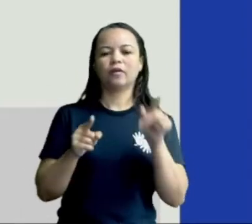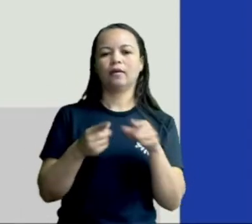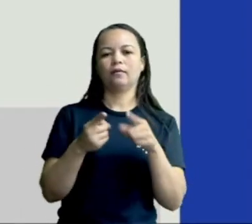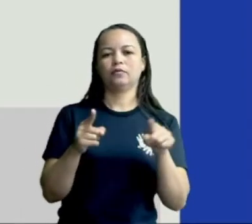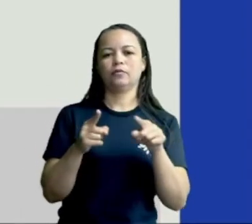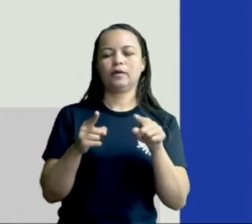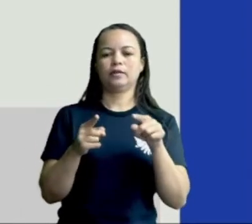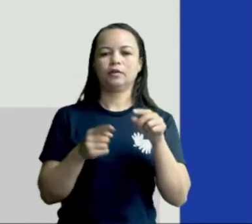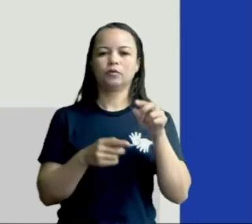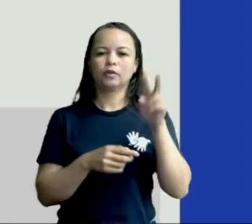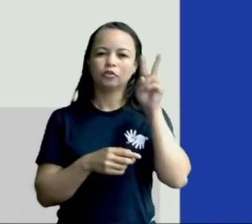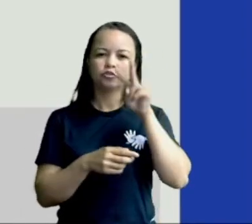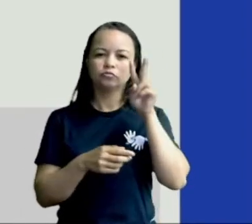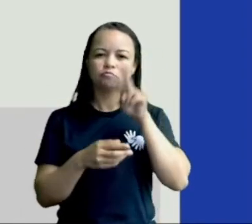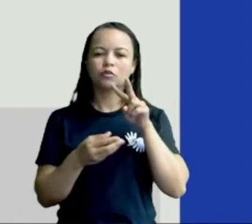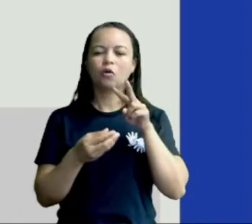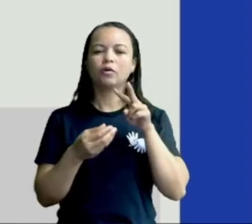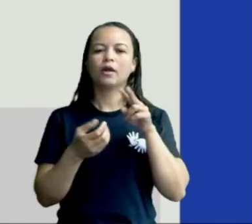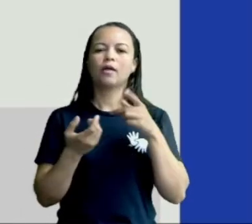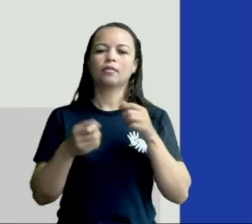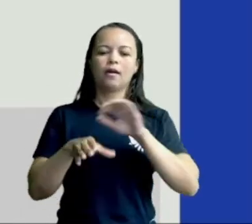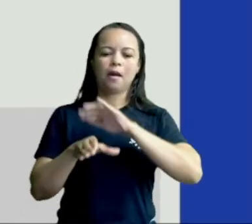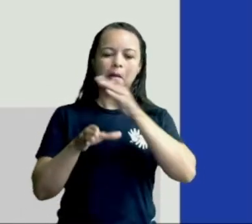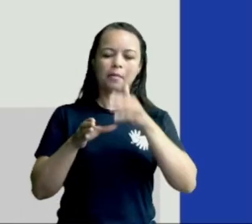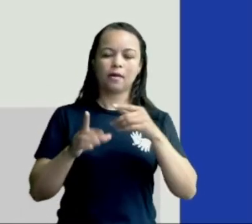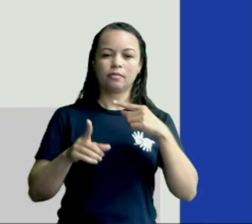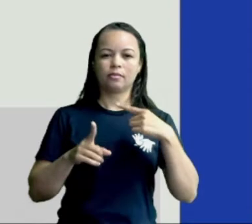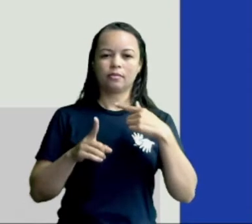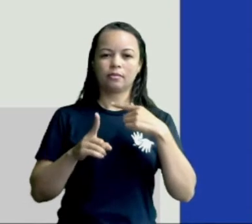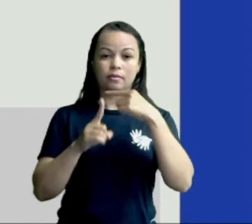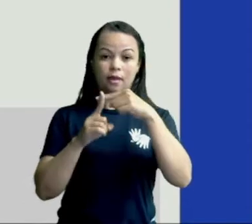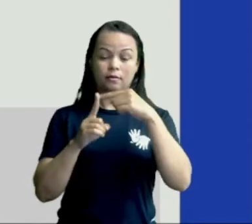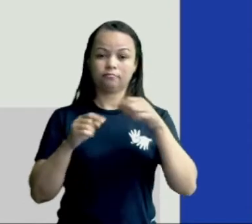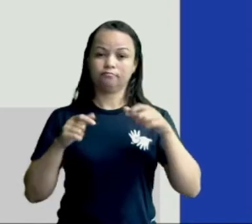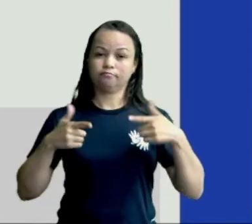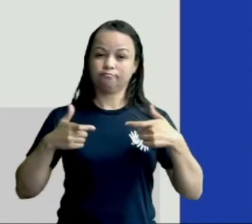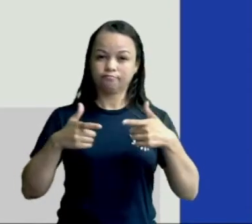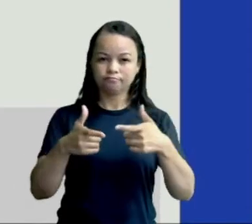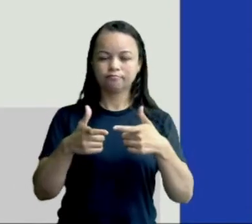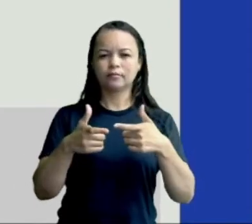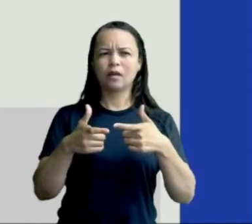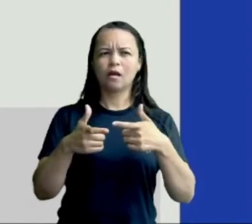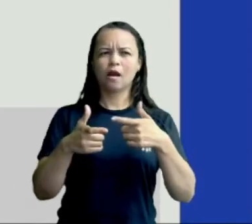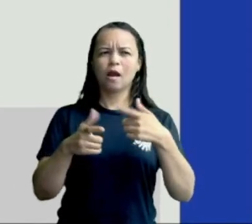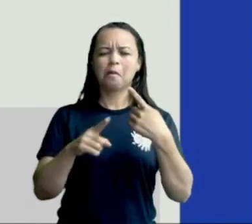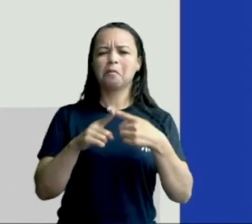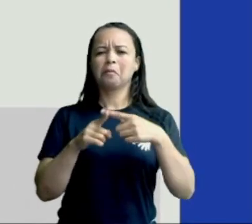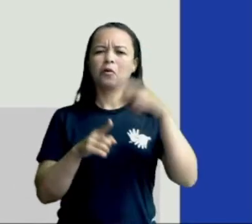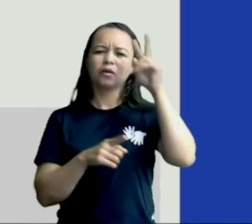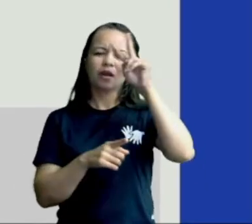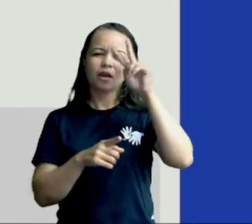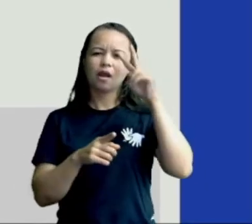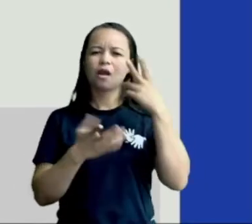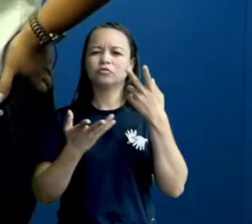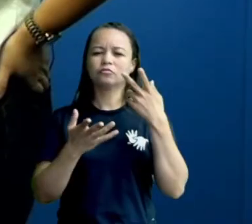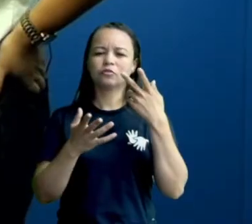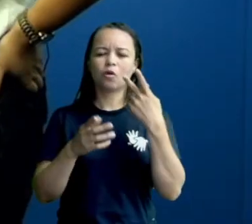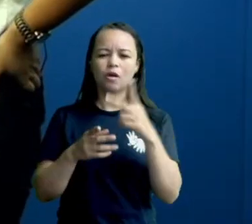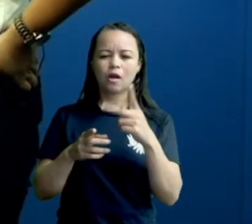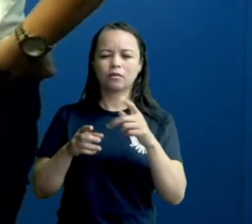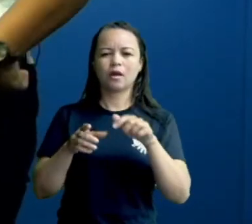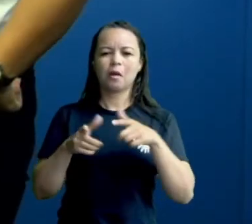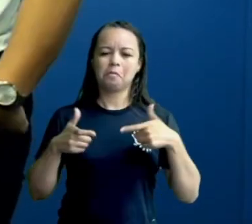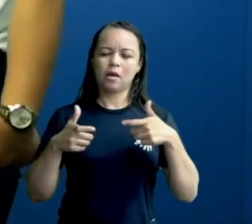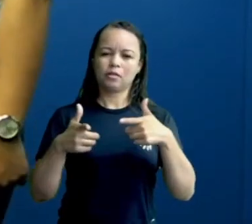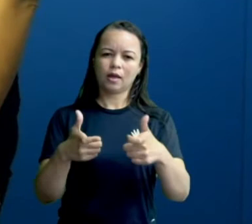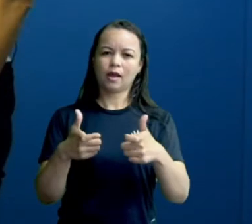conta a história, né, da Batalha das Tabocas, porque a história da batalha, ela foi um grande feito, não só para Vitória e